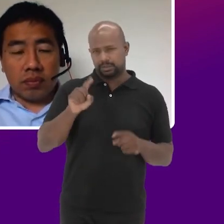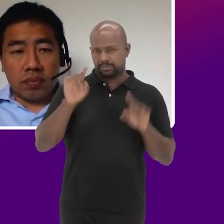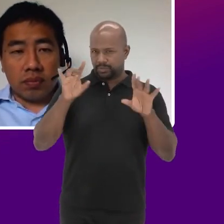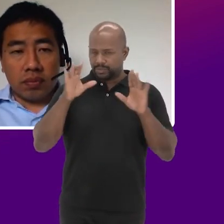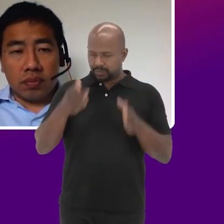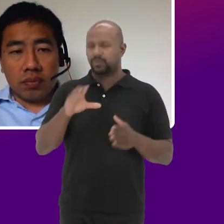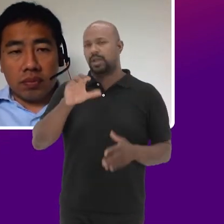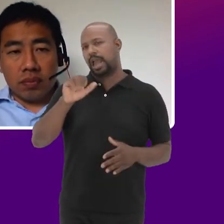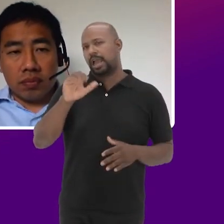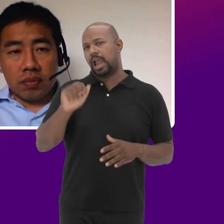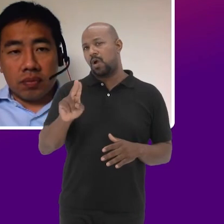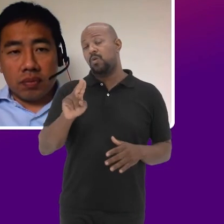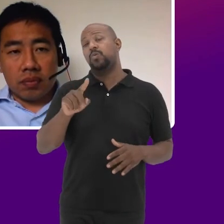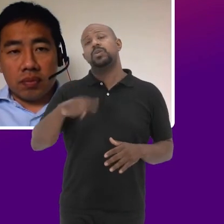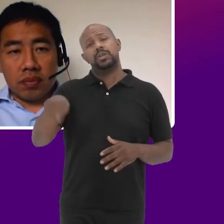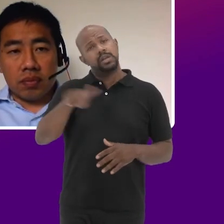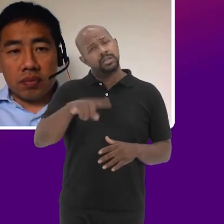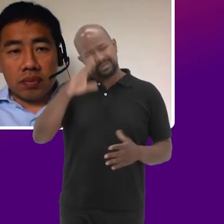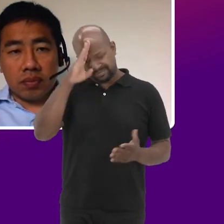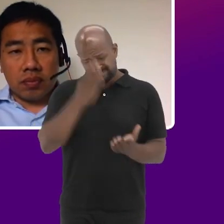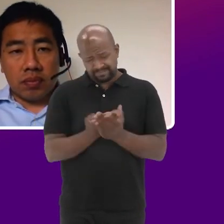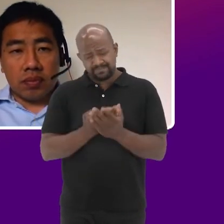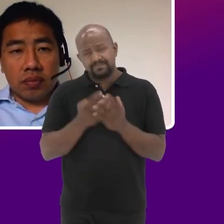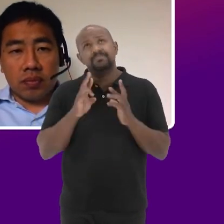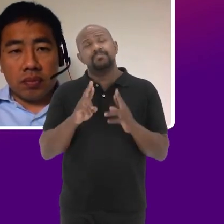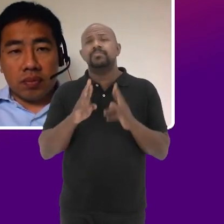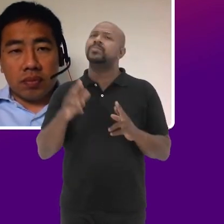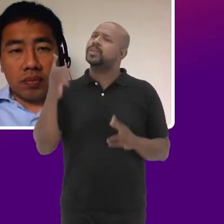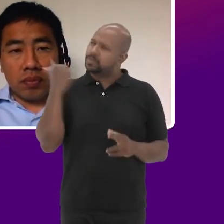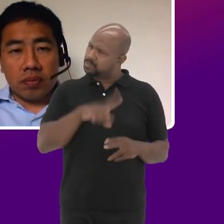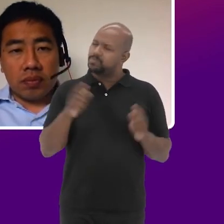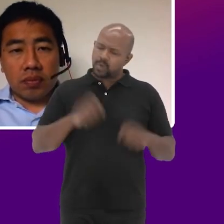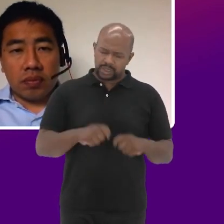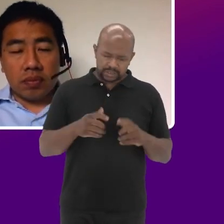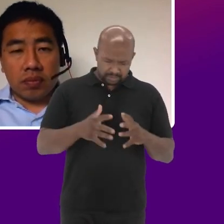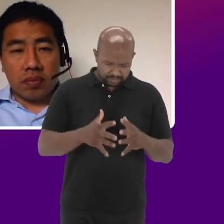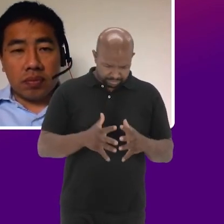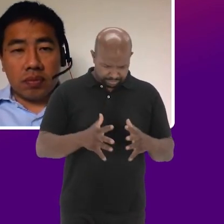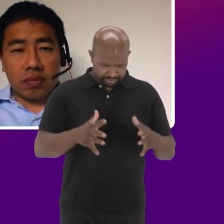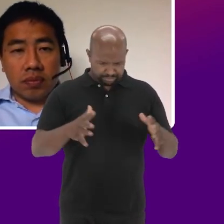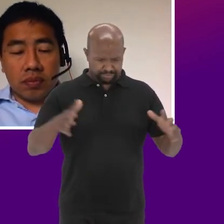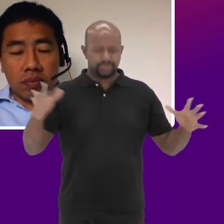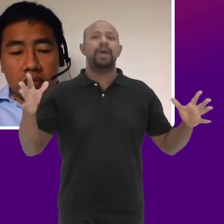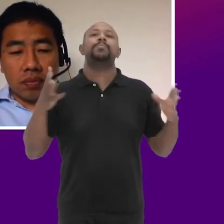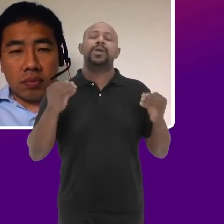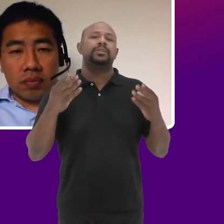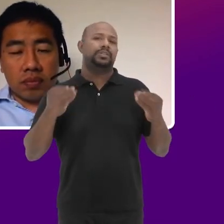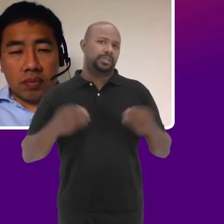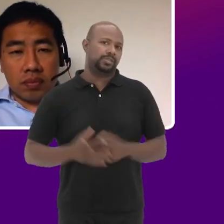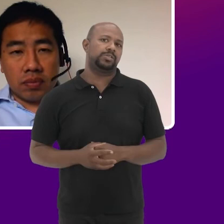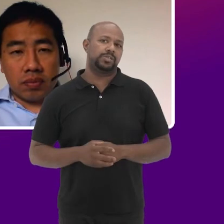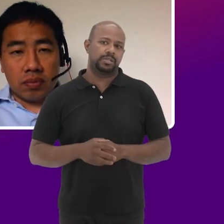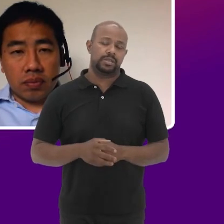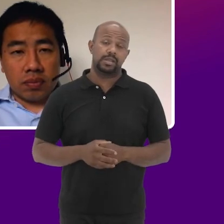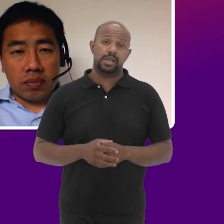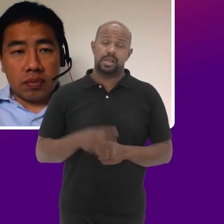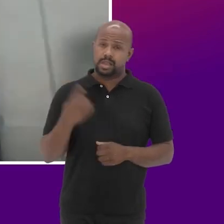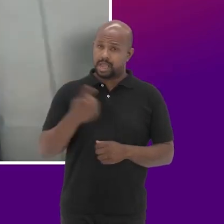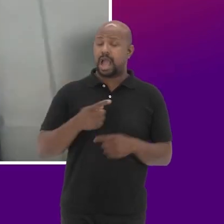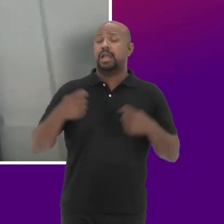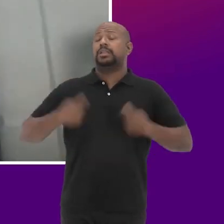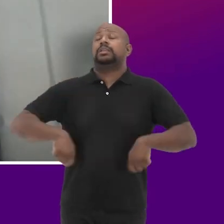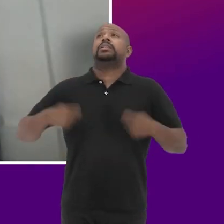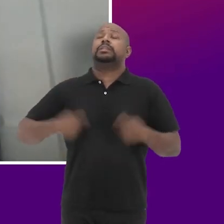desse específico do cacau, e que nós acreditamos que possa se expandir bastante.